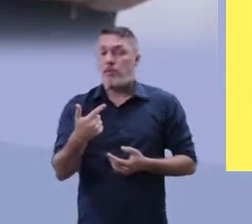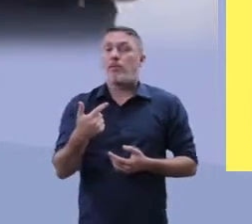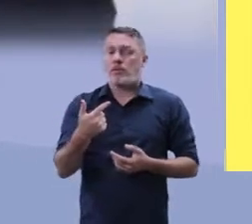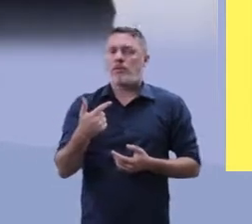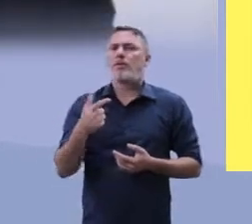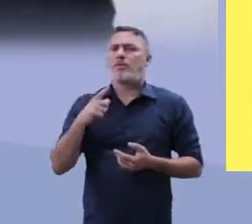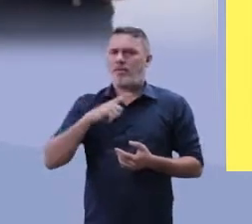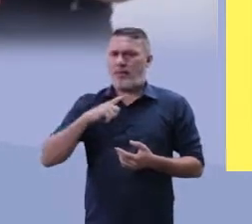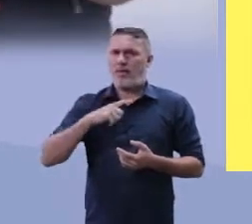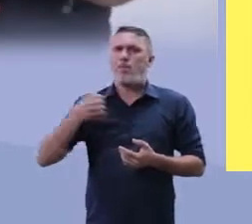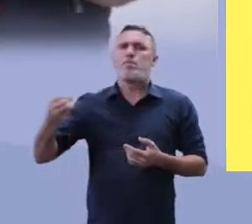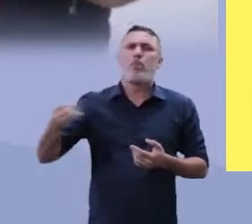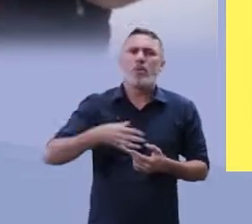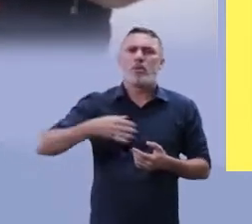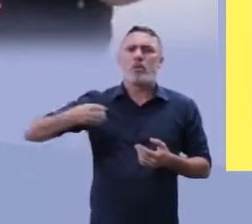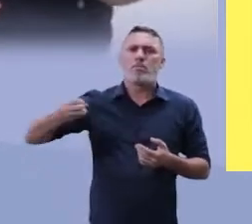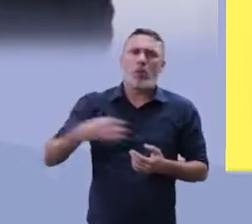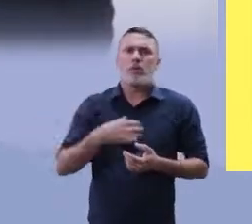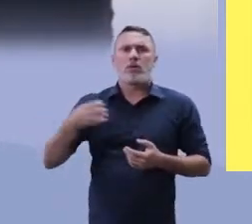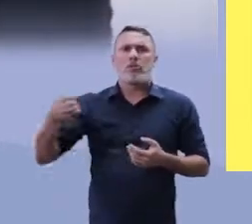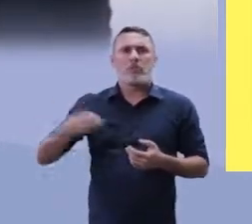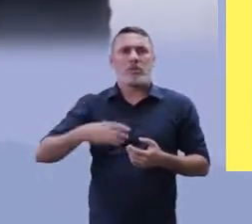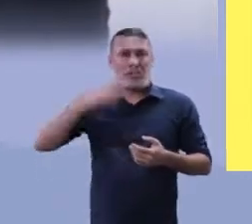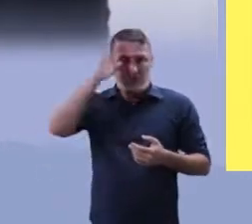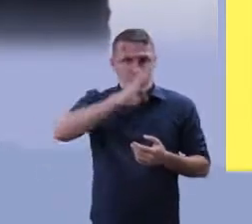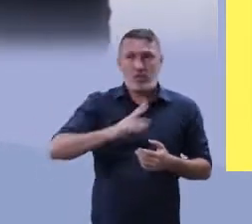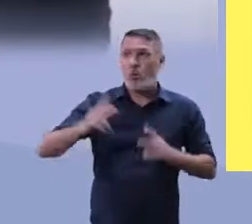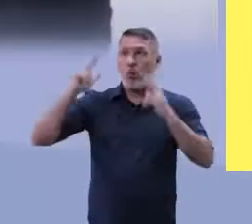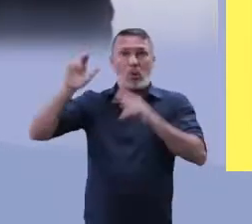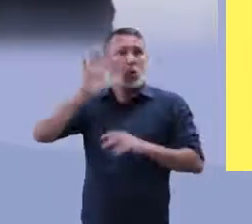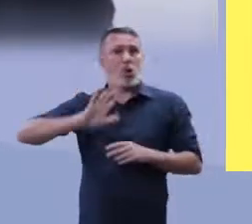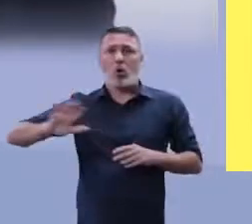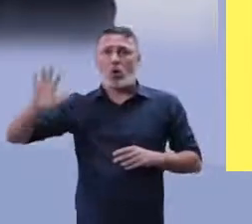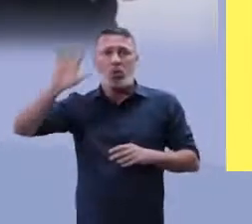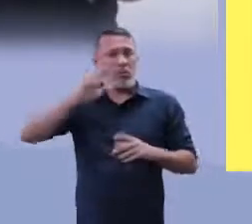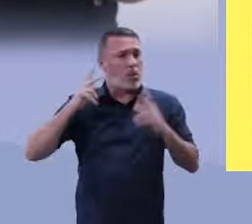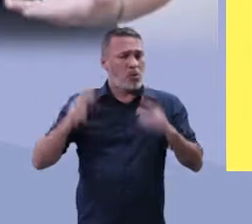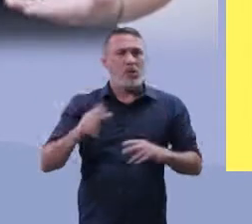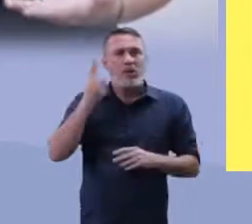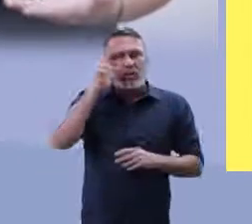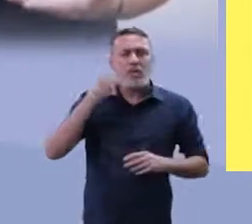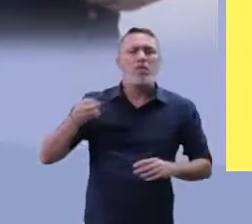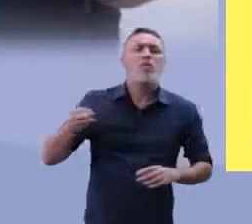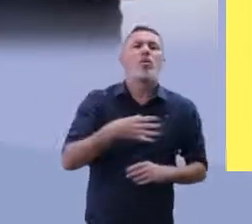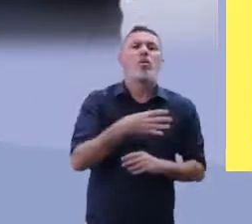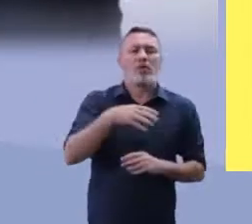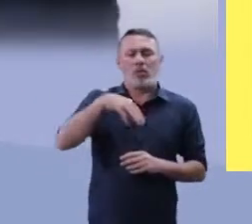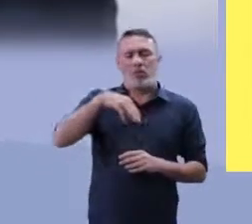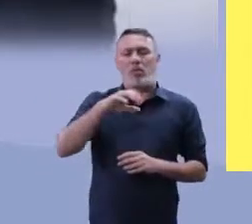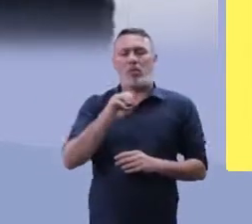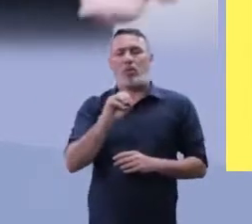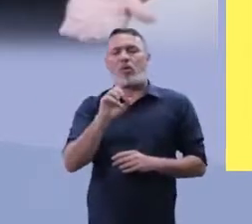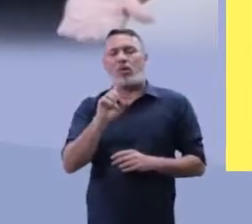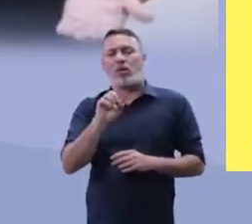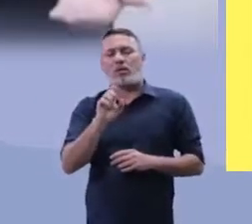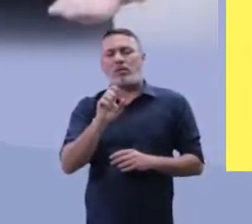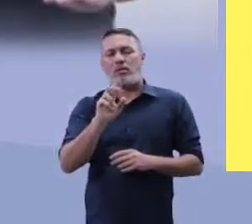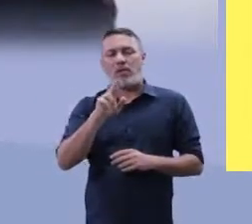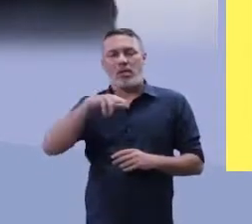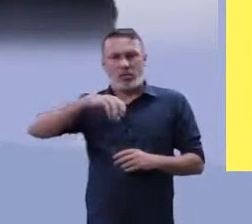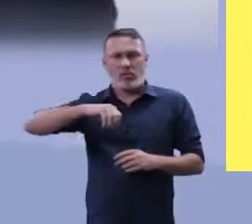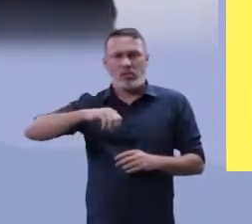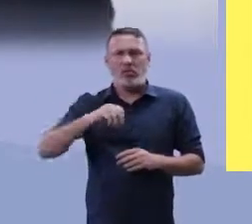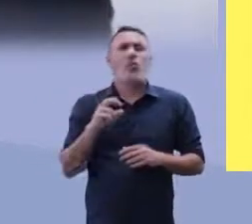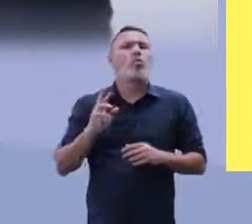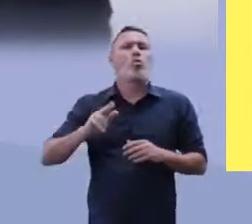vivenciávamos tanta modernidade quanto a Europa. Nós não estávamos mais vivendo simbolismo,